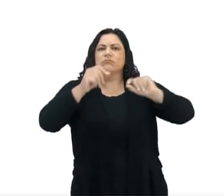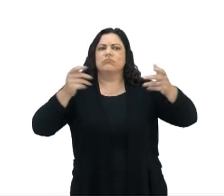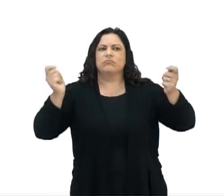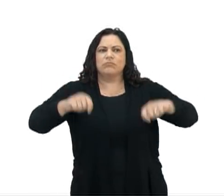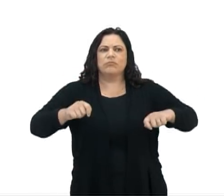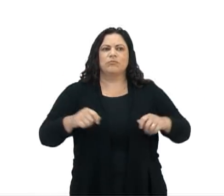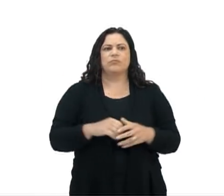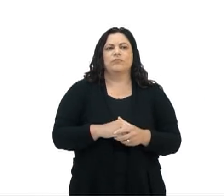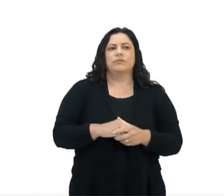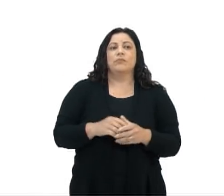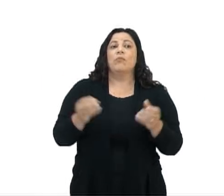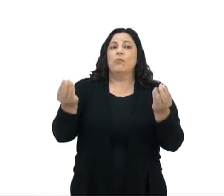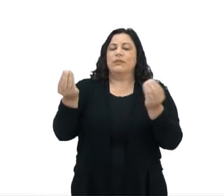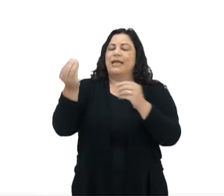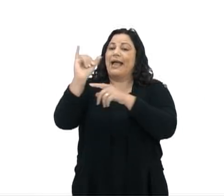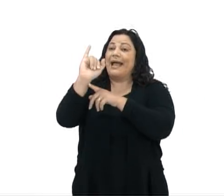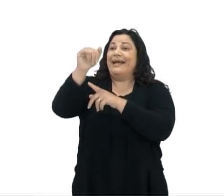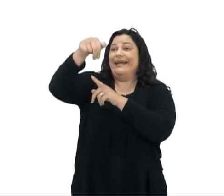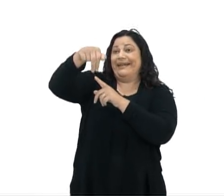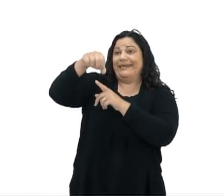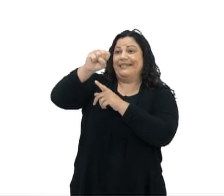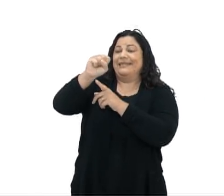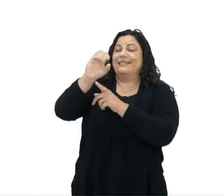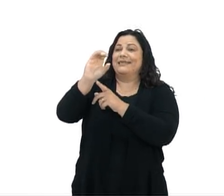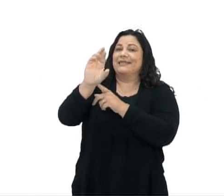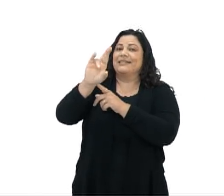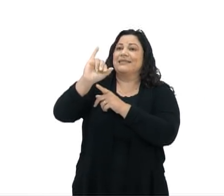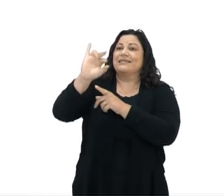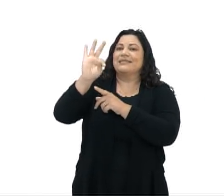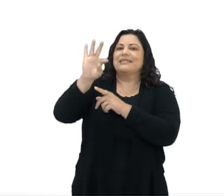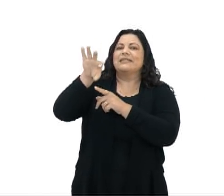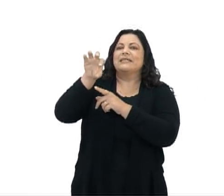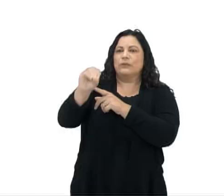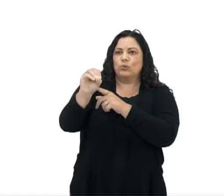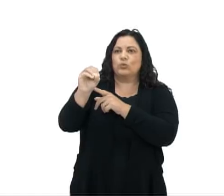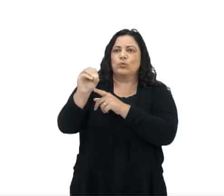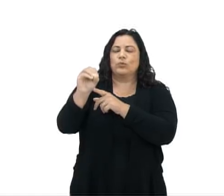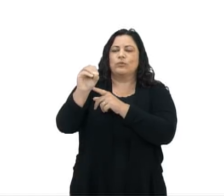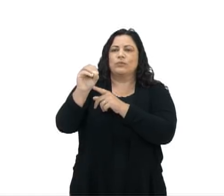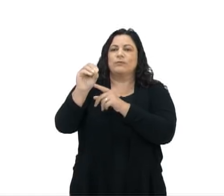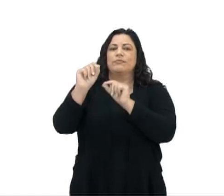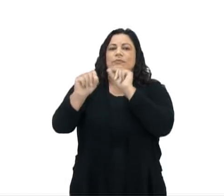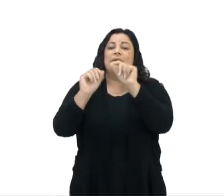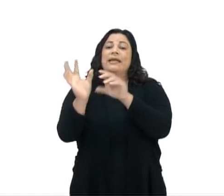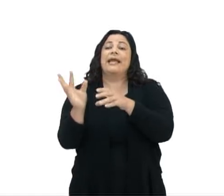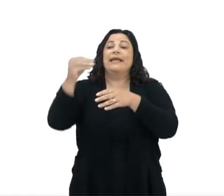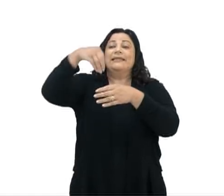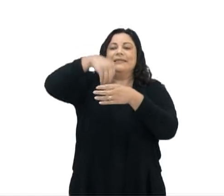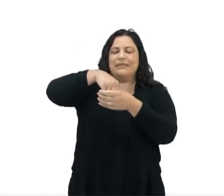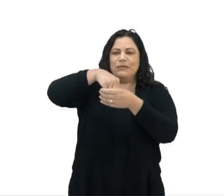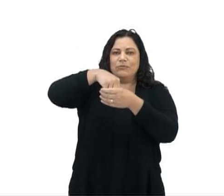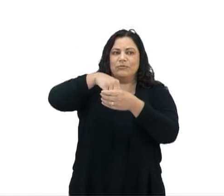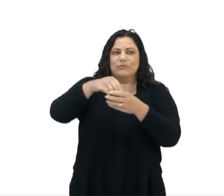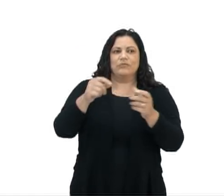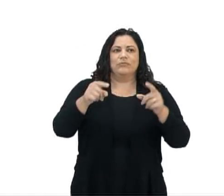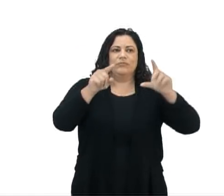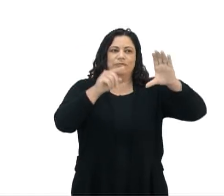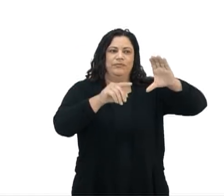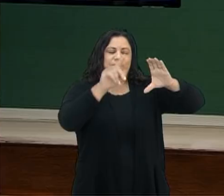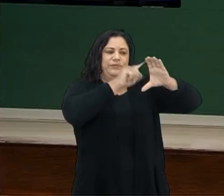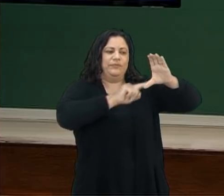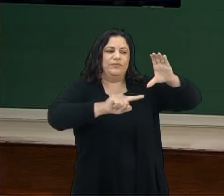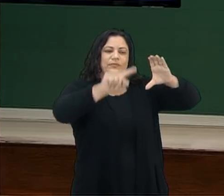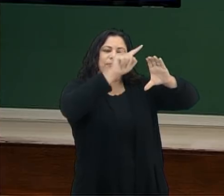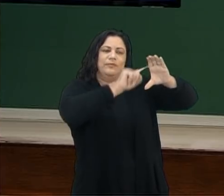estar inscrito em uma circunferência, o que significa que ele estará dentro da circunferência, ok? Então aqui nós temos uma circunferência e